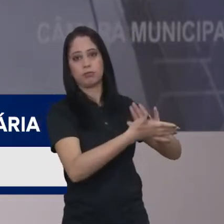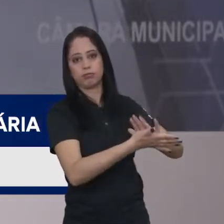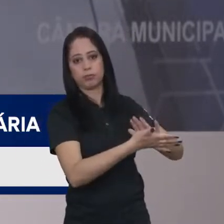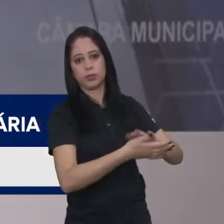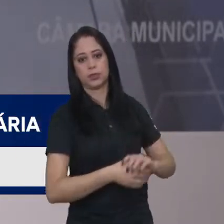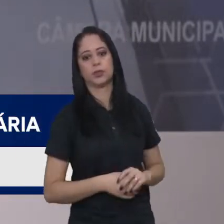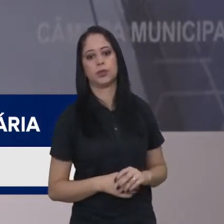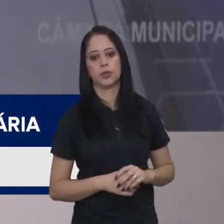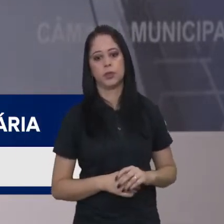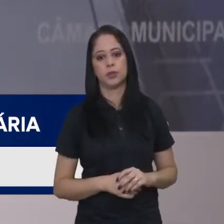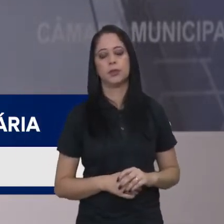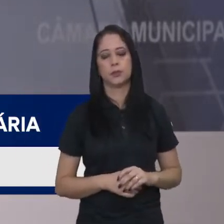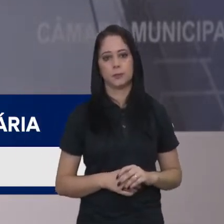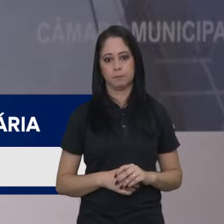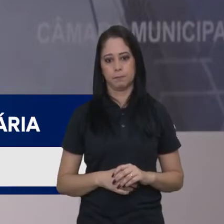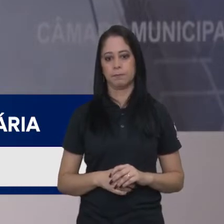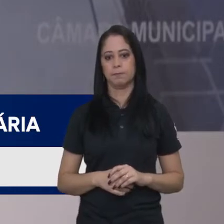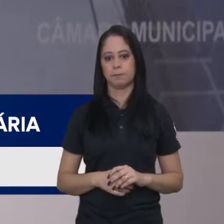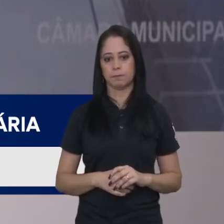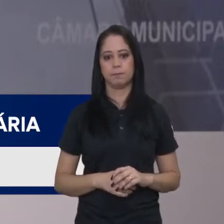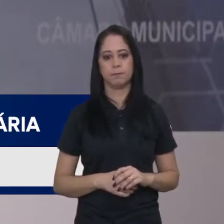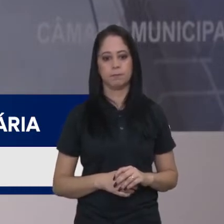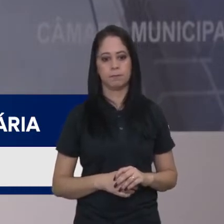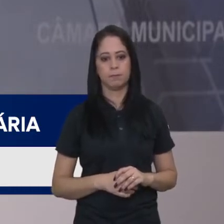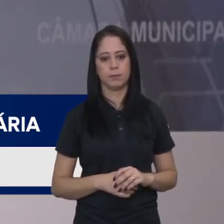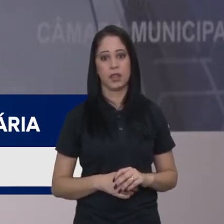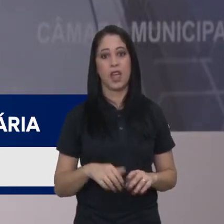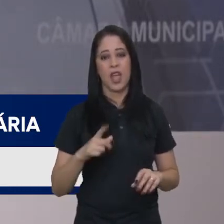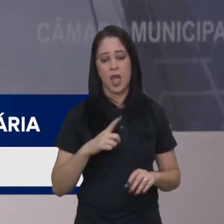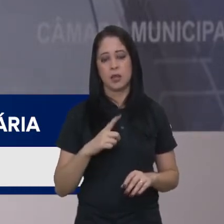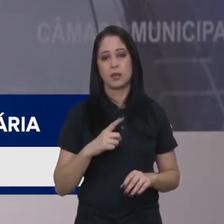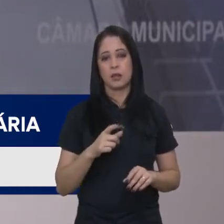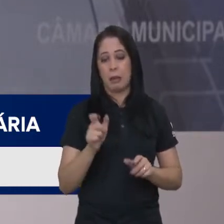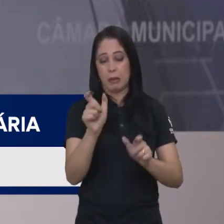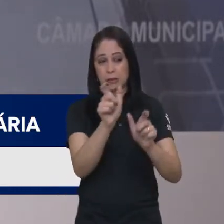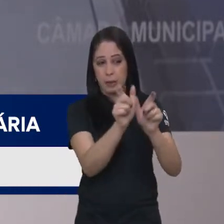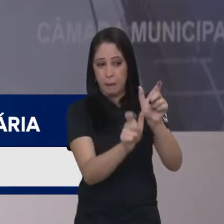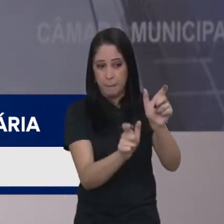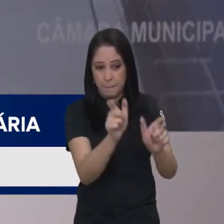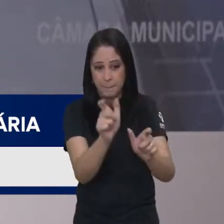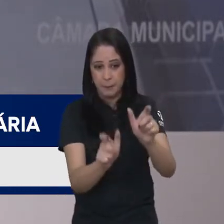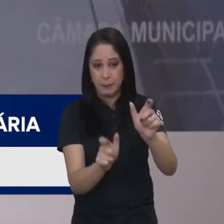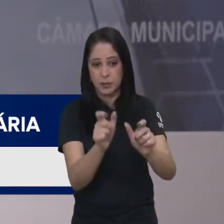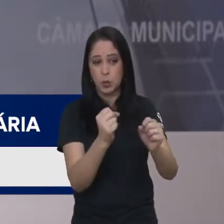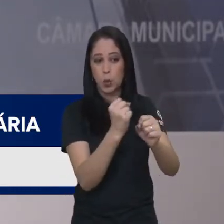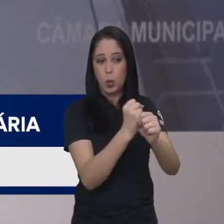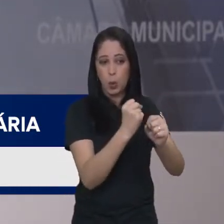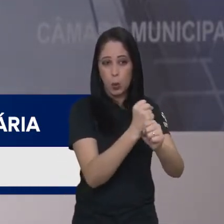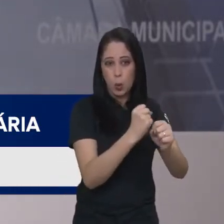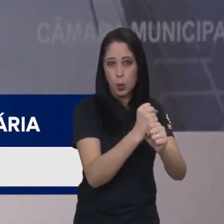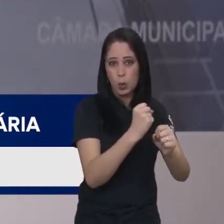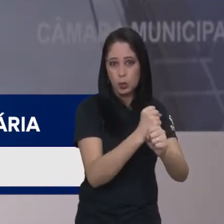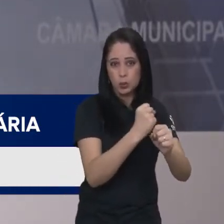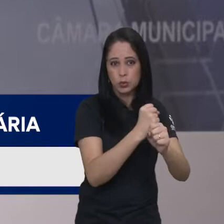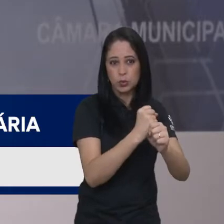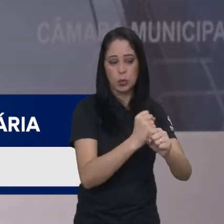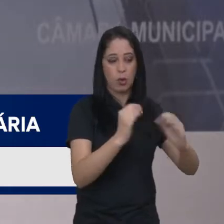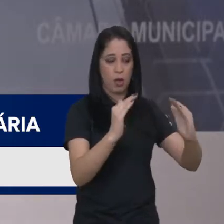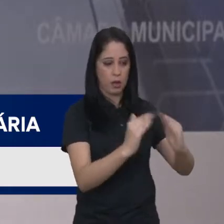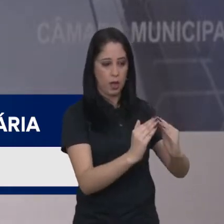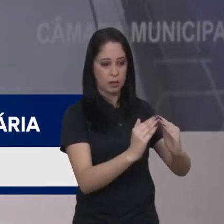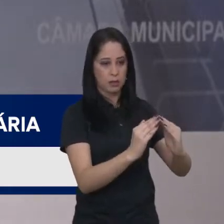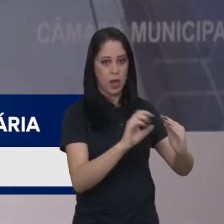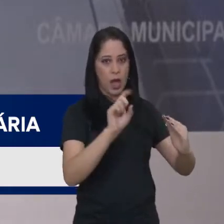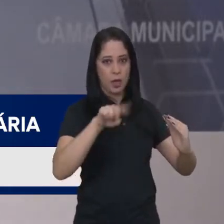vários casos desses que a pessoa faz um acréscimo e aí, por conta desse acréscimo, se faz a